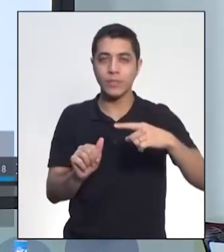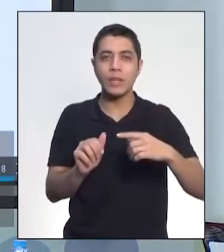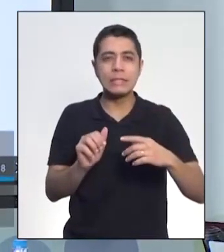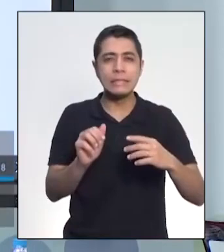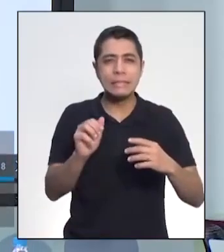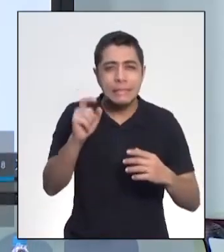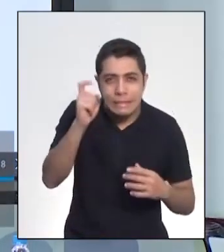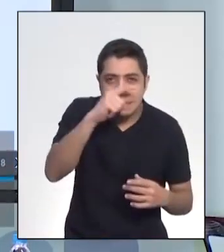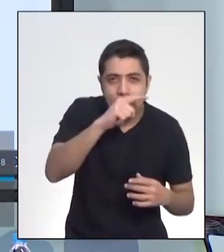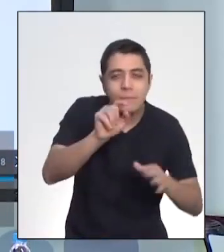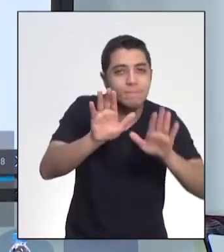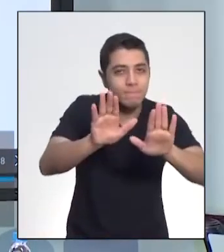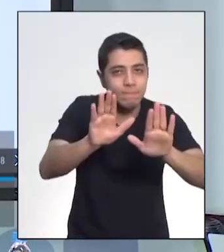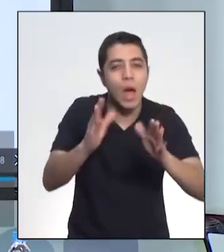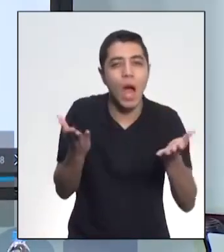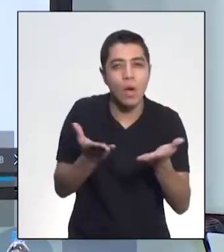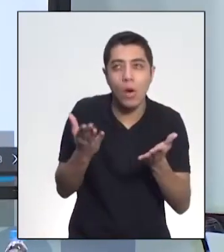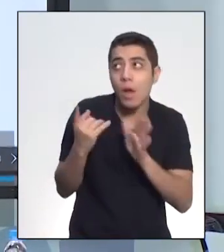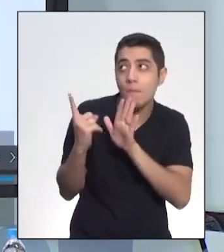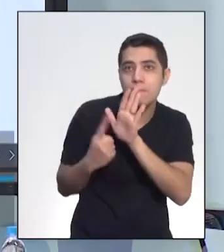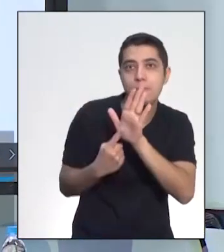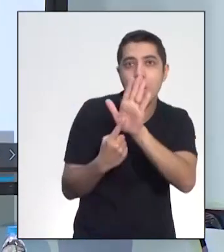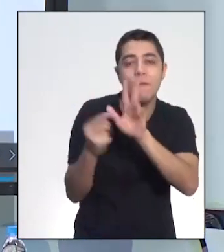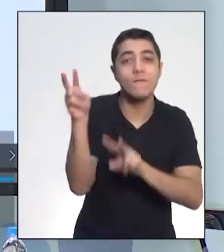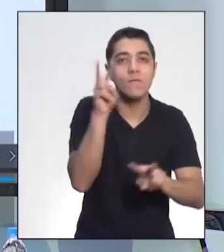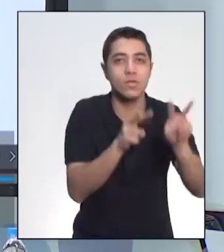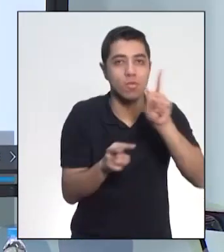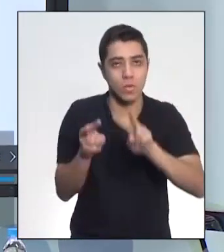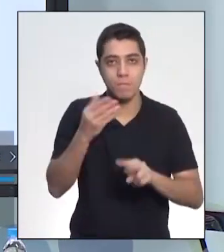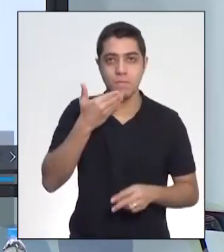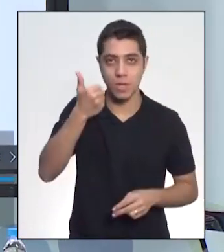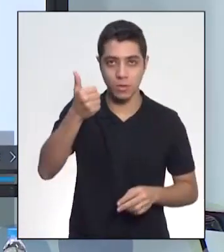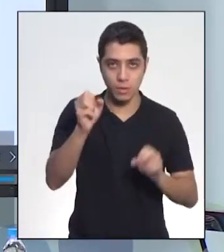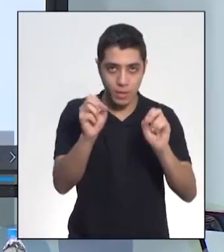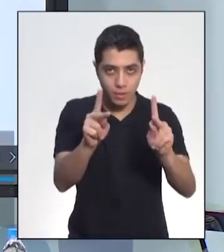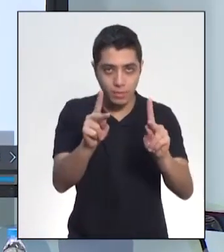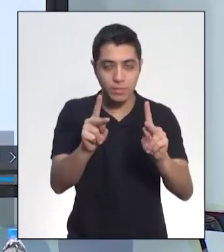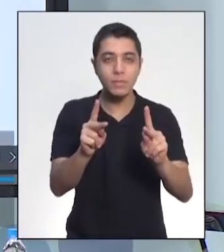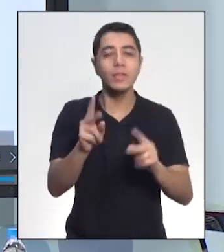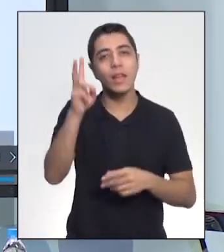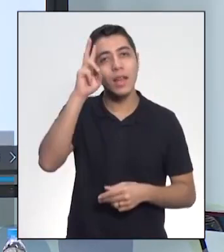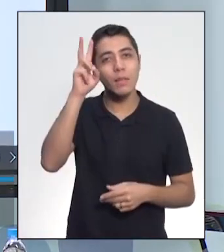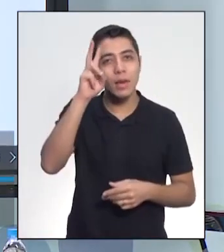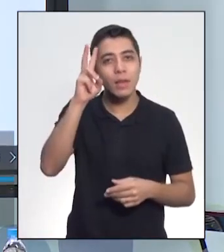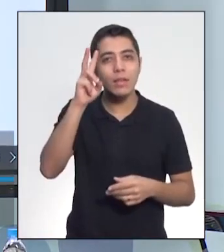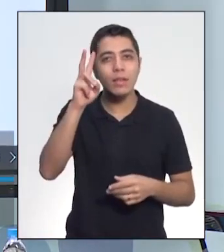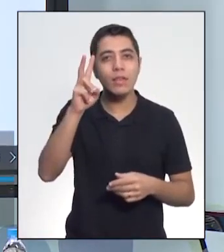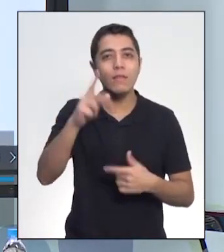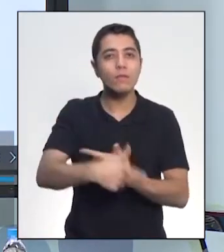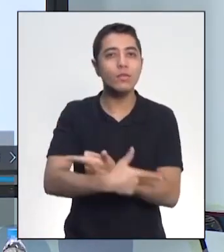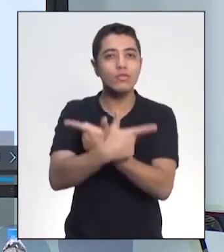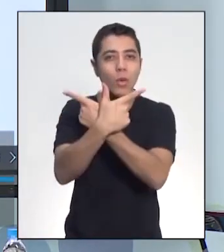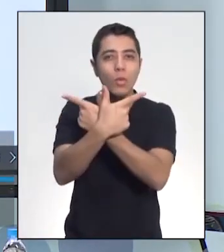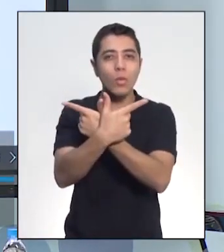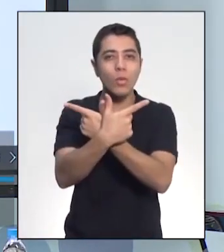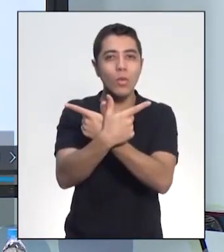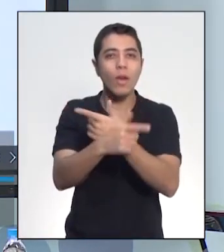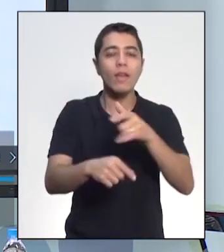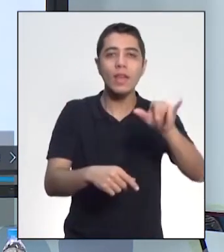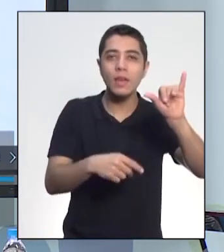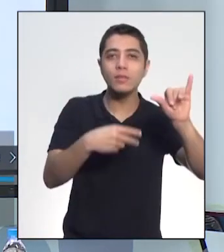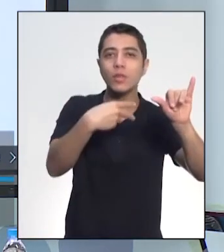função. Lembra daquela função que tinha o gráfico? Y igual a x² menos 4x menos